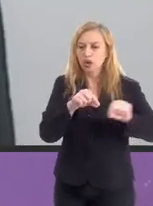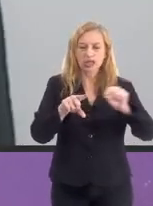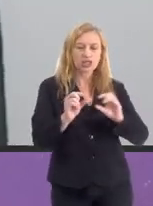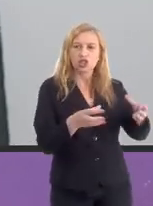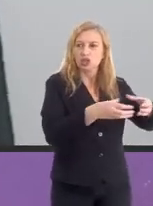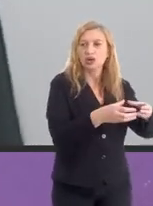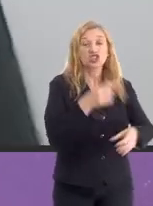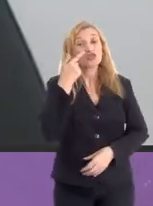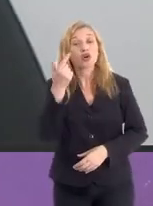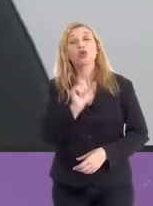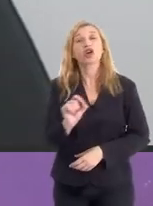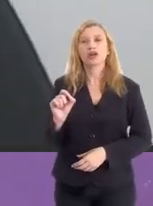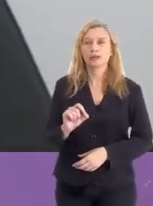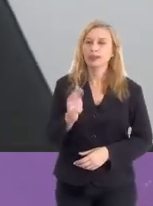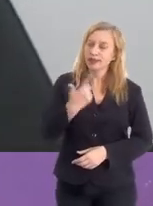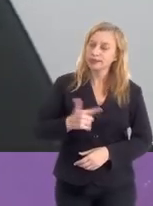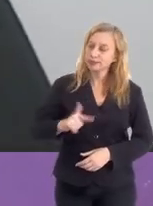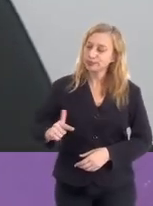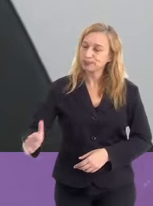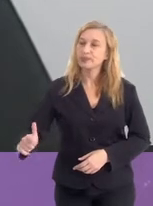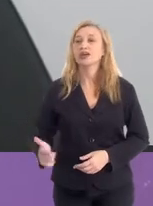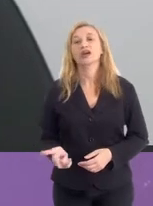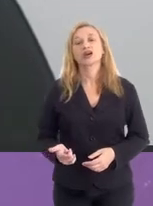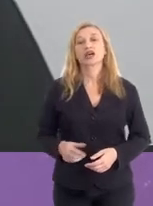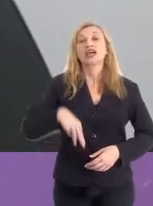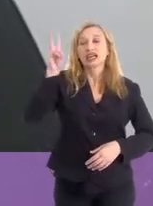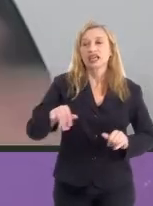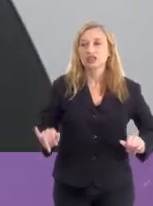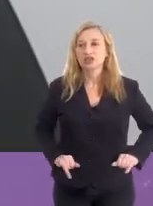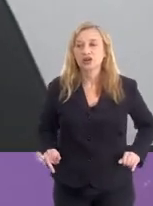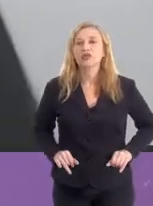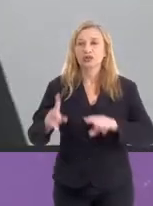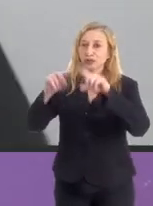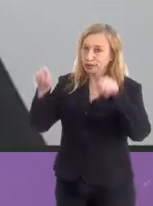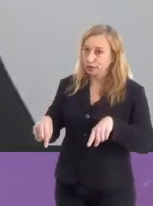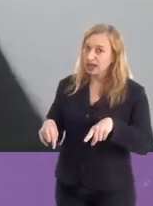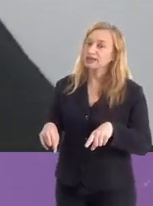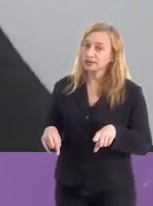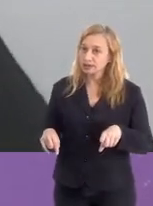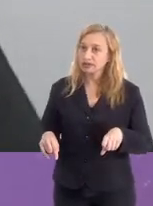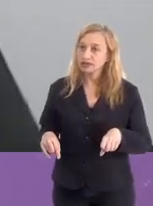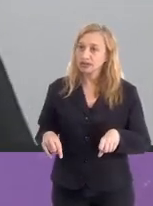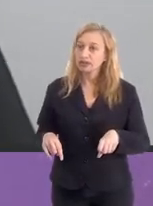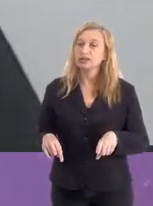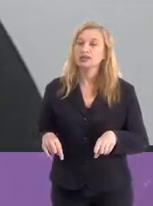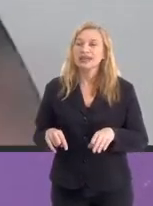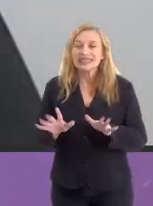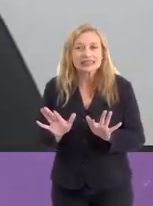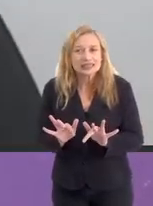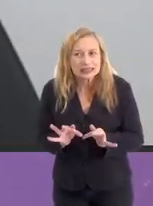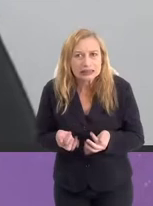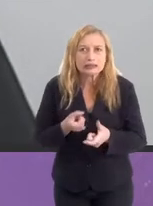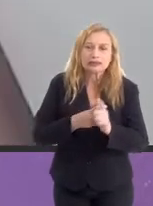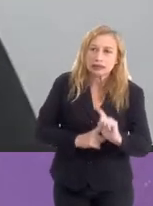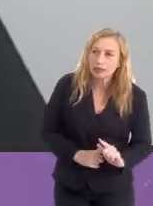de grupo de Clubes né a gente vê repetindo as vezes que quem sofre são os funcionários os funcionários